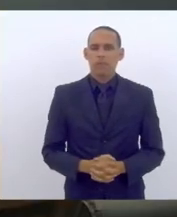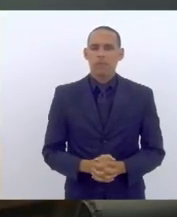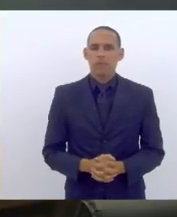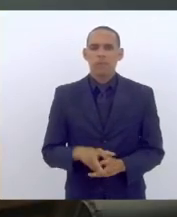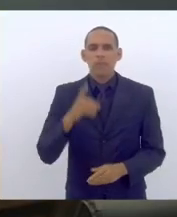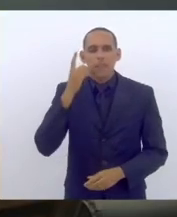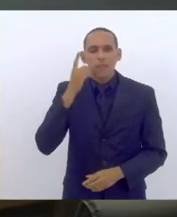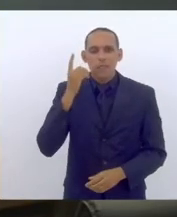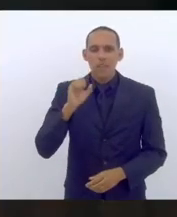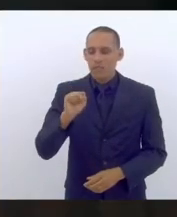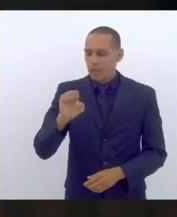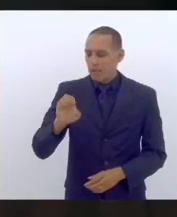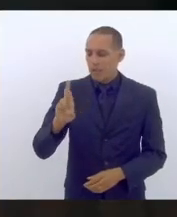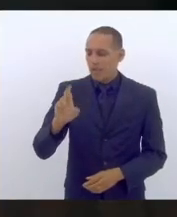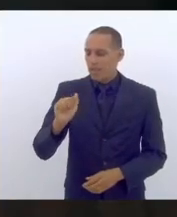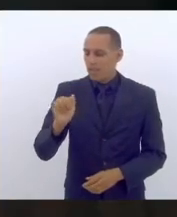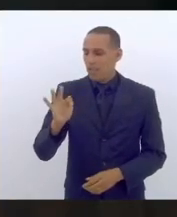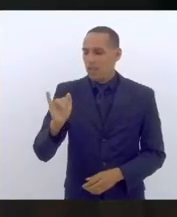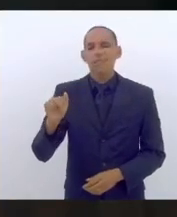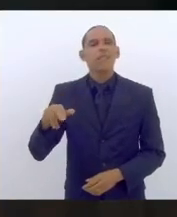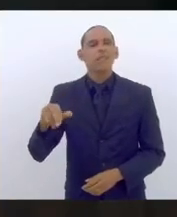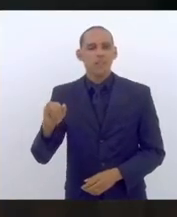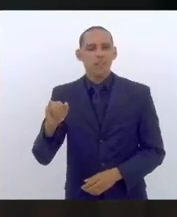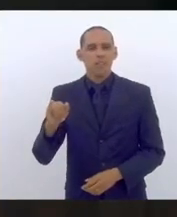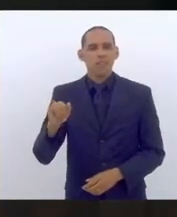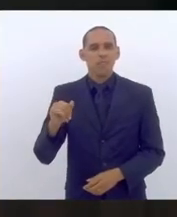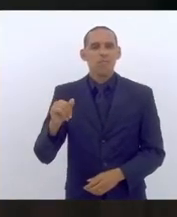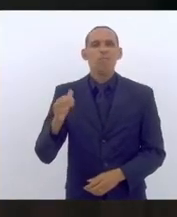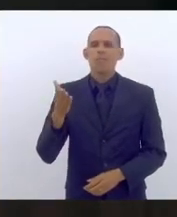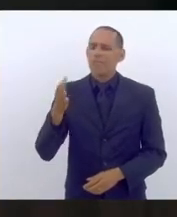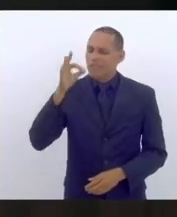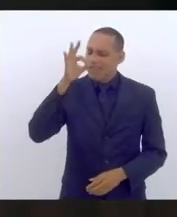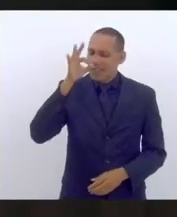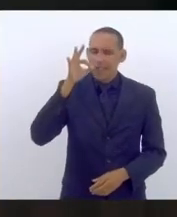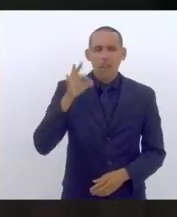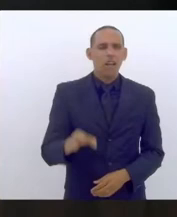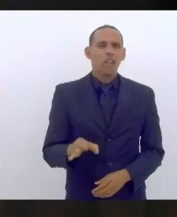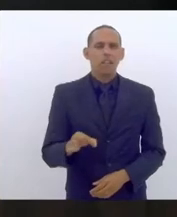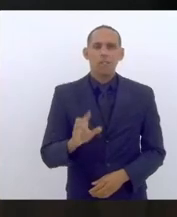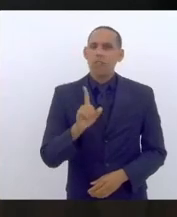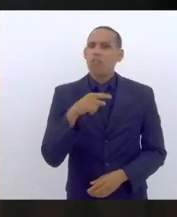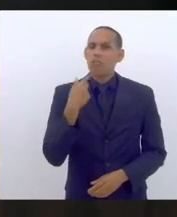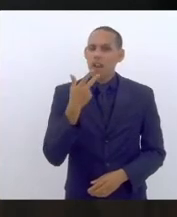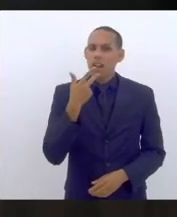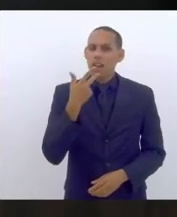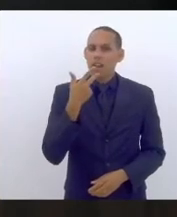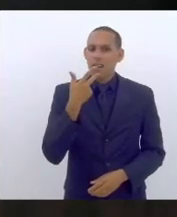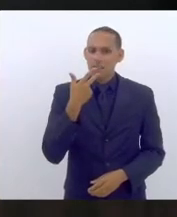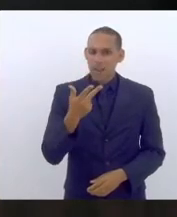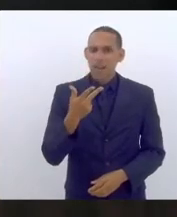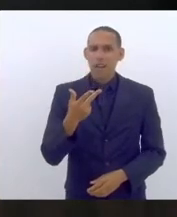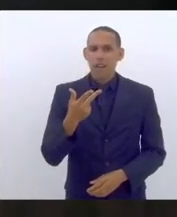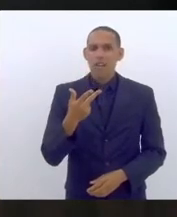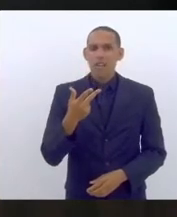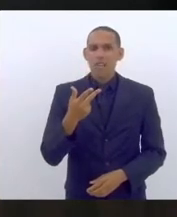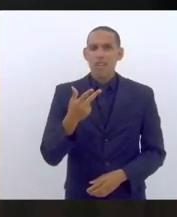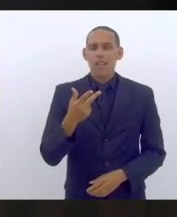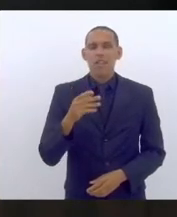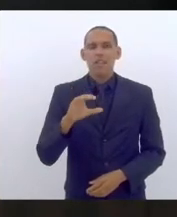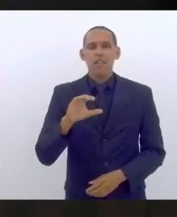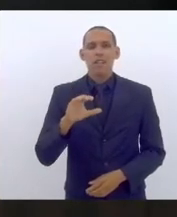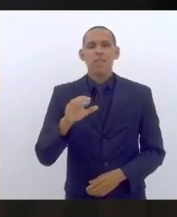Deputado Flávio Serafim vossa excelência tem Total razão né acho que a gente pode falar menos se perde